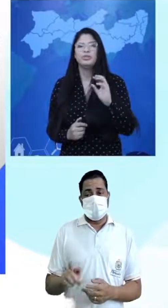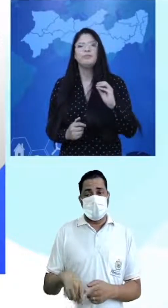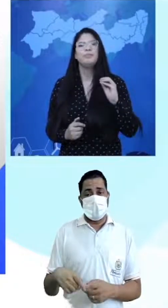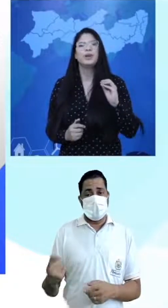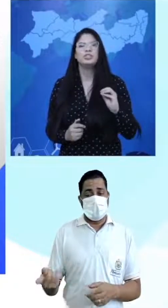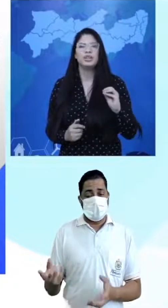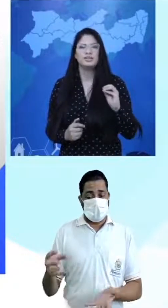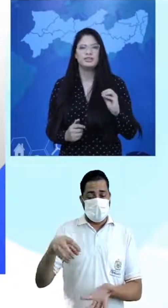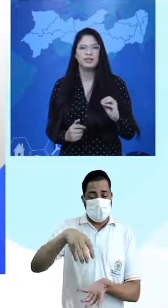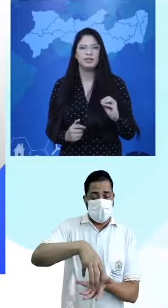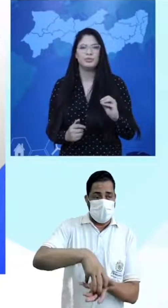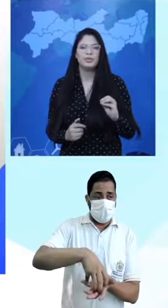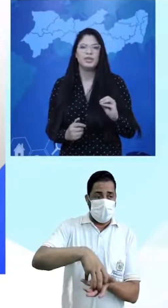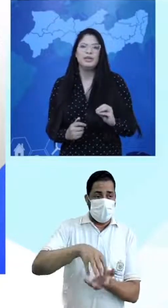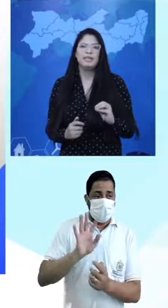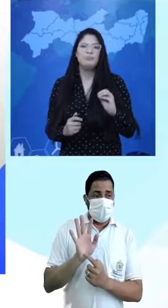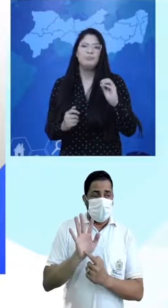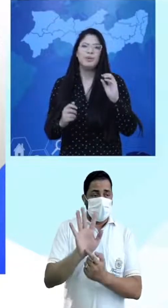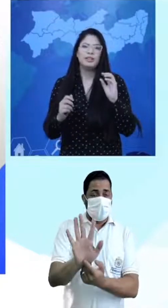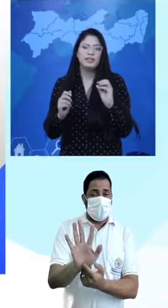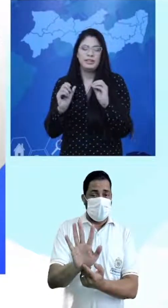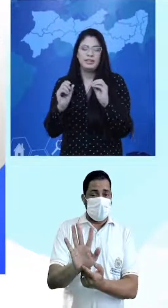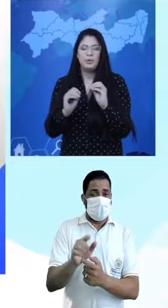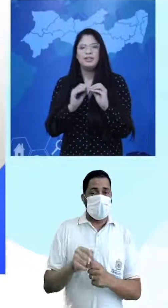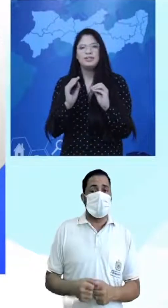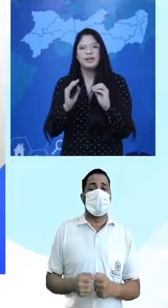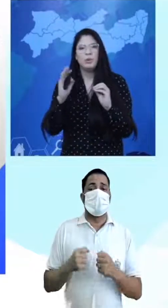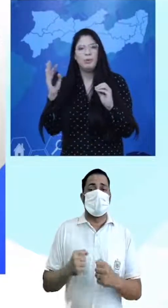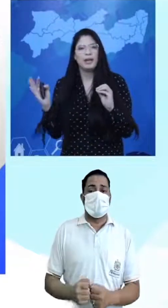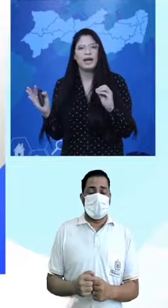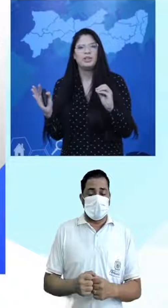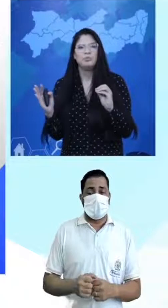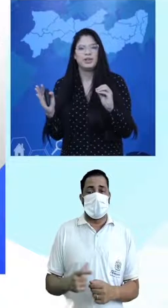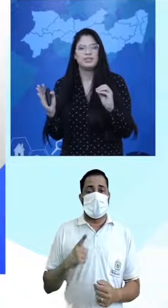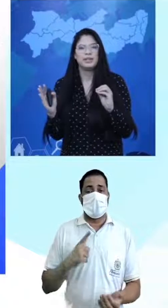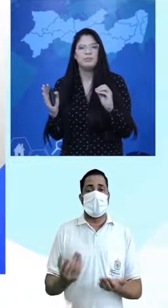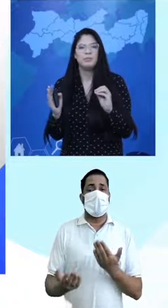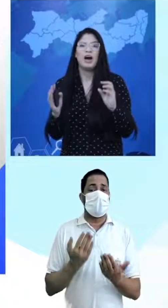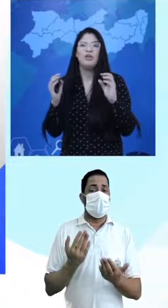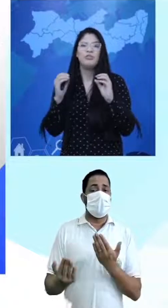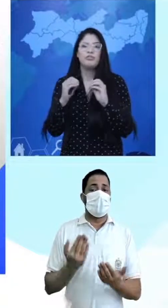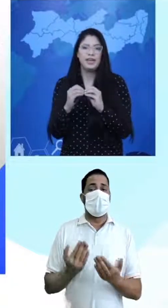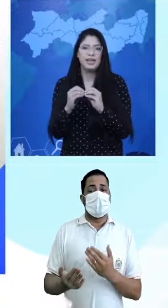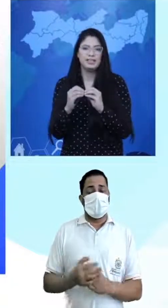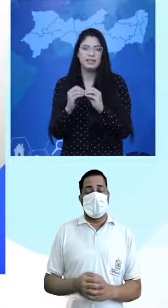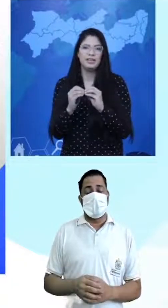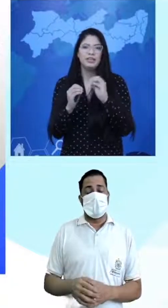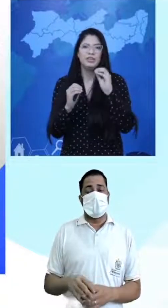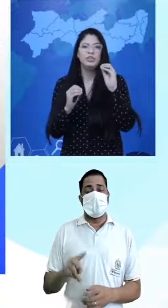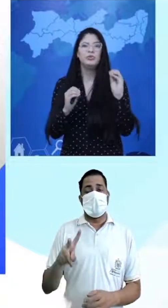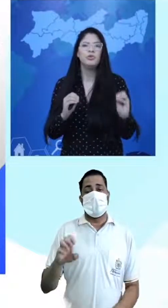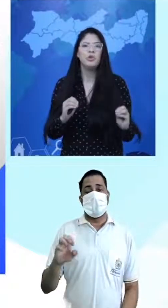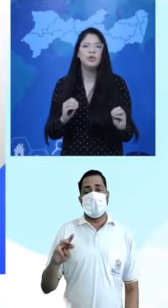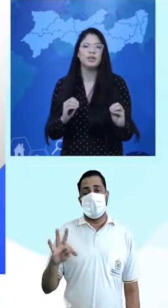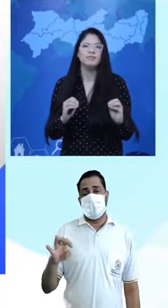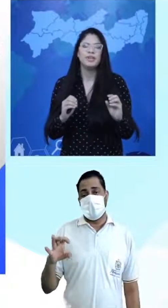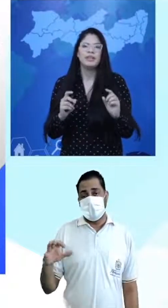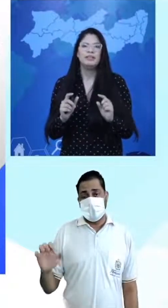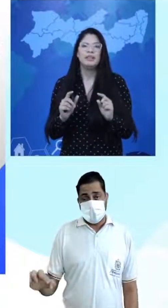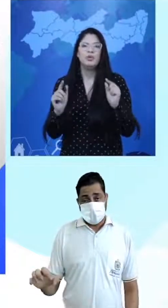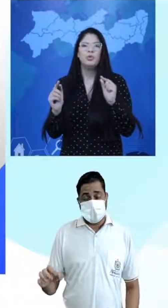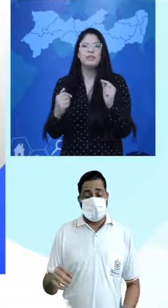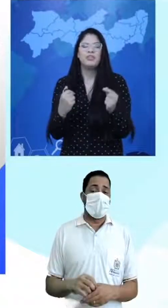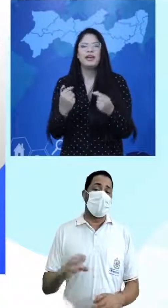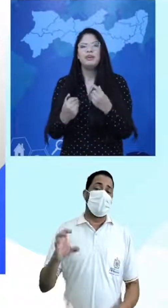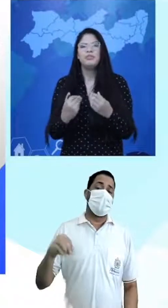centro de projeção, que pode ser comparado, por exemplo, ao vértice de um cone.